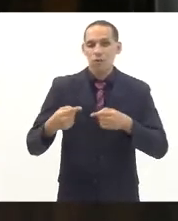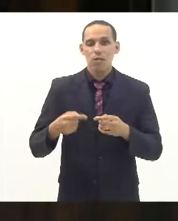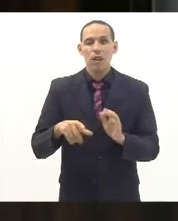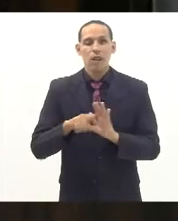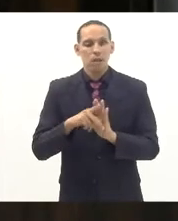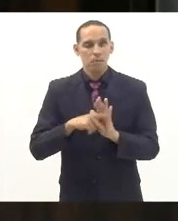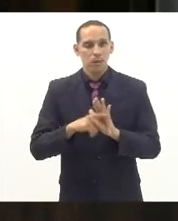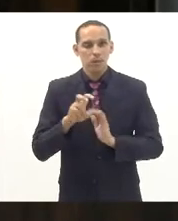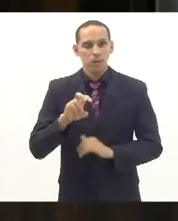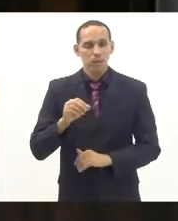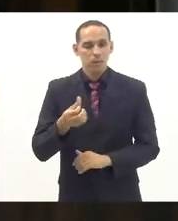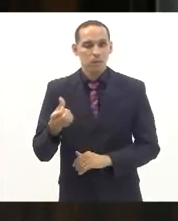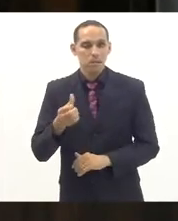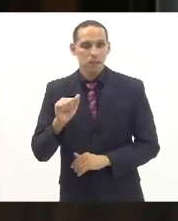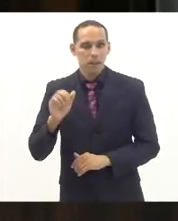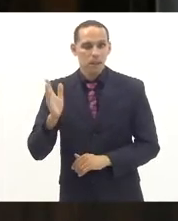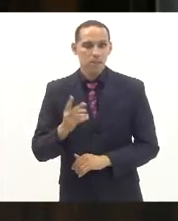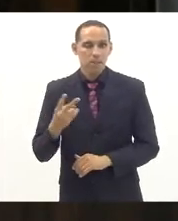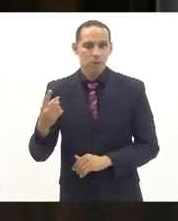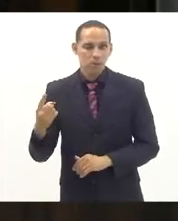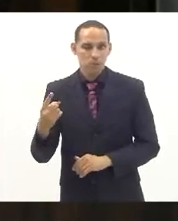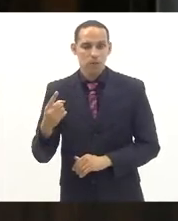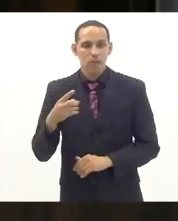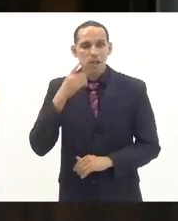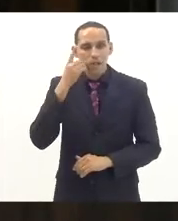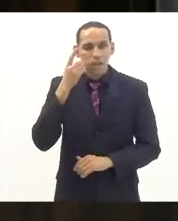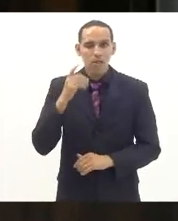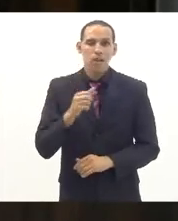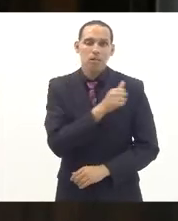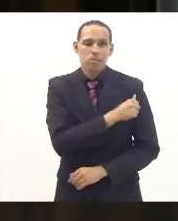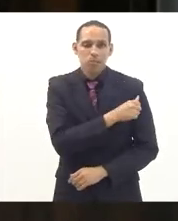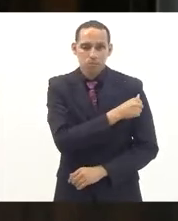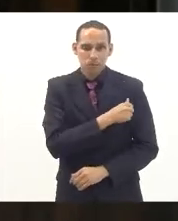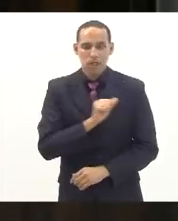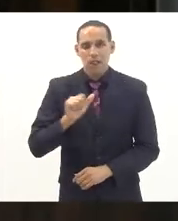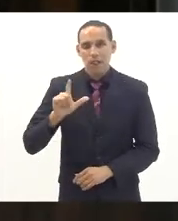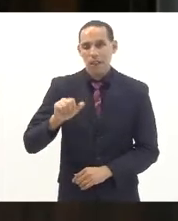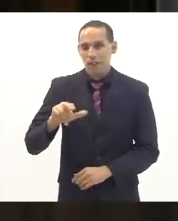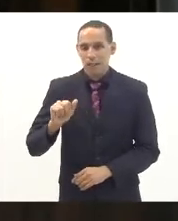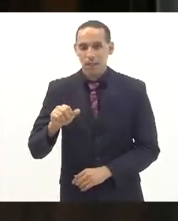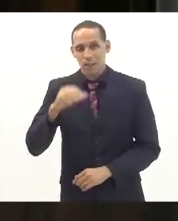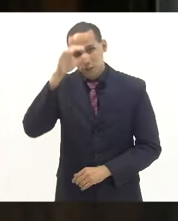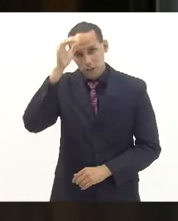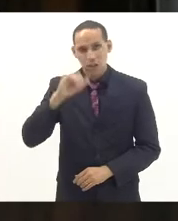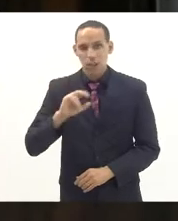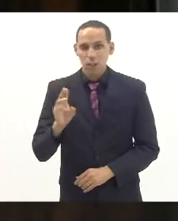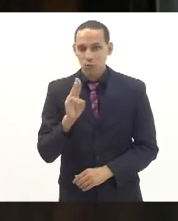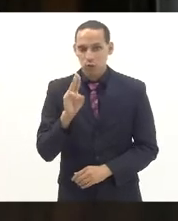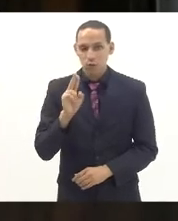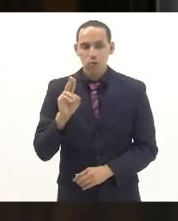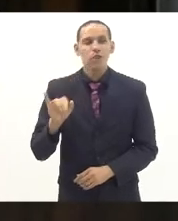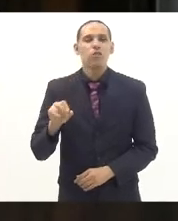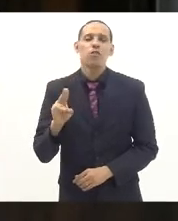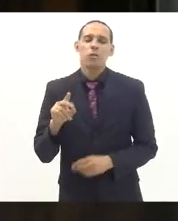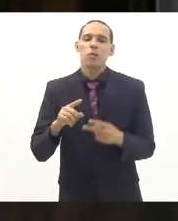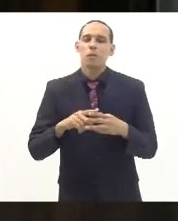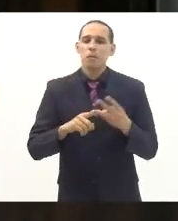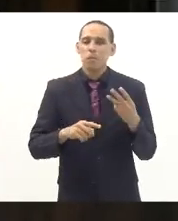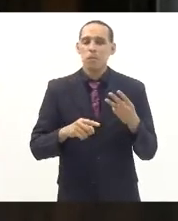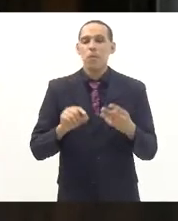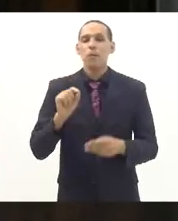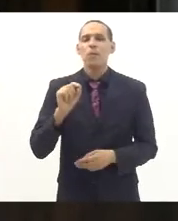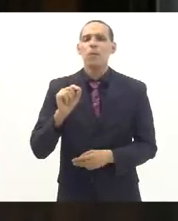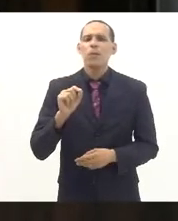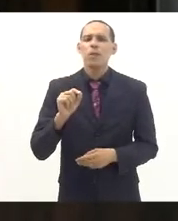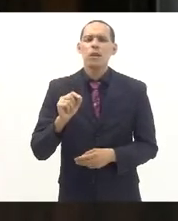projeto de lei 5066 ad21 de autoria da deputada enfermeira Rejane Alan passos e tia Ju dispõe sobre os procedimentos inerentes